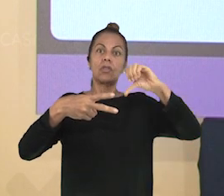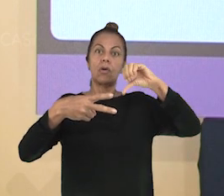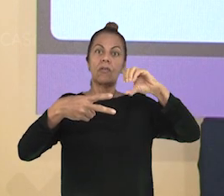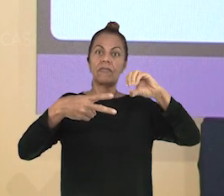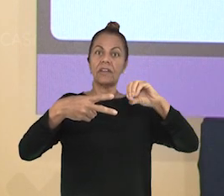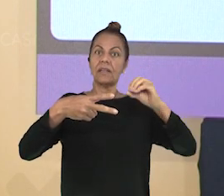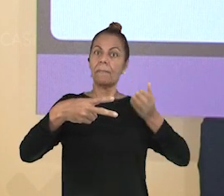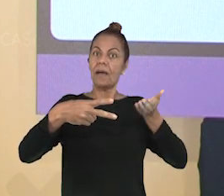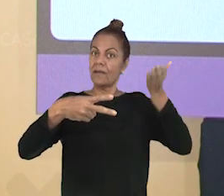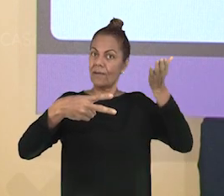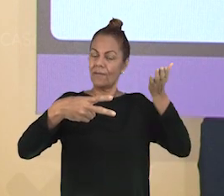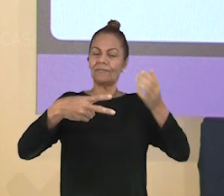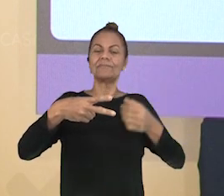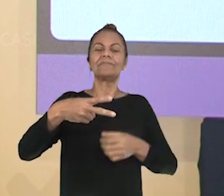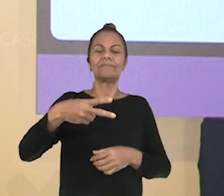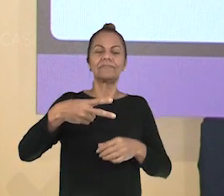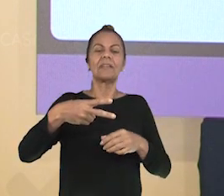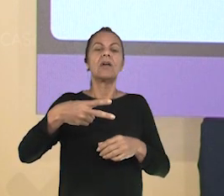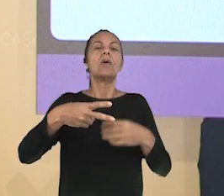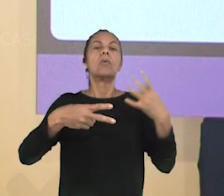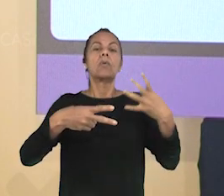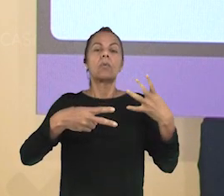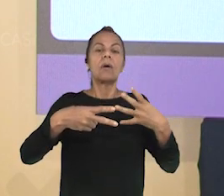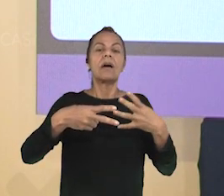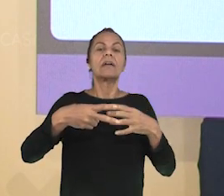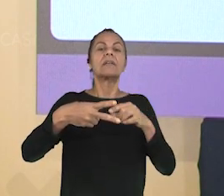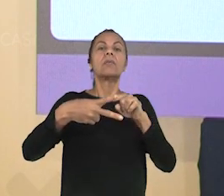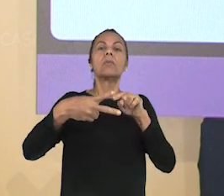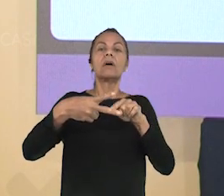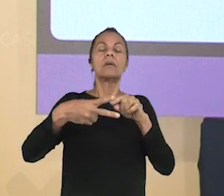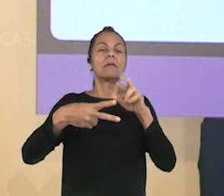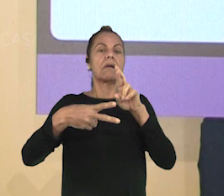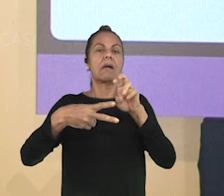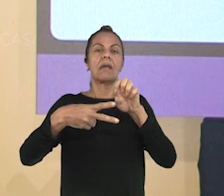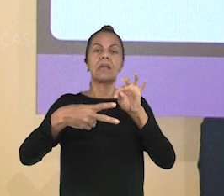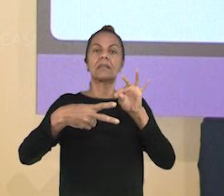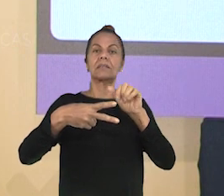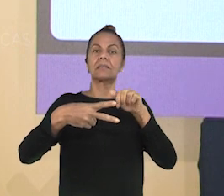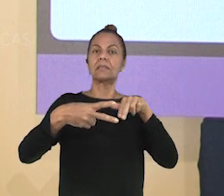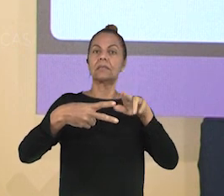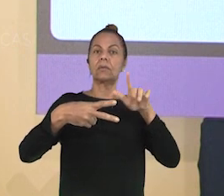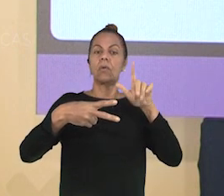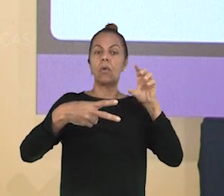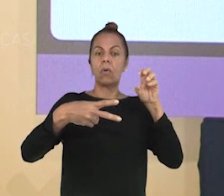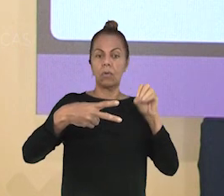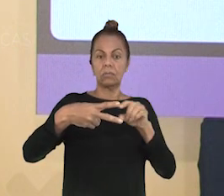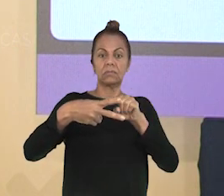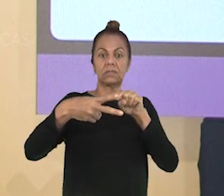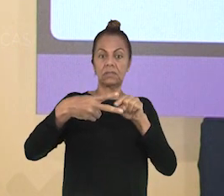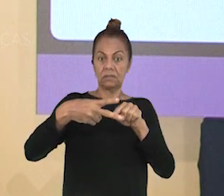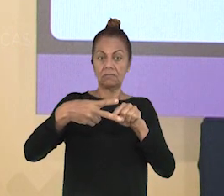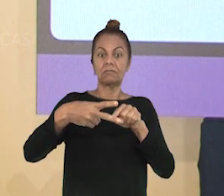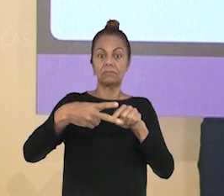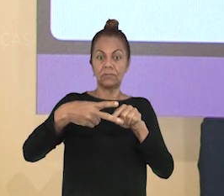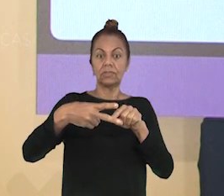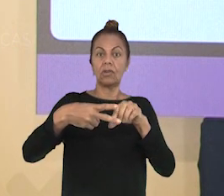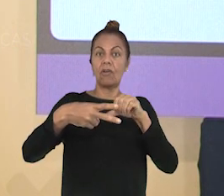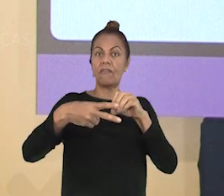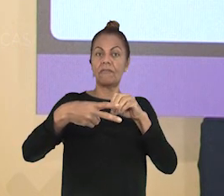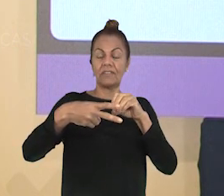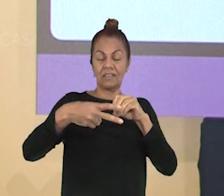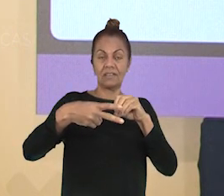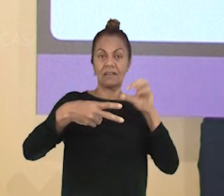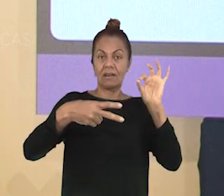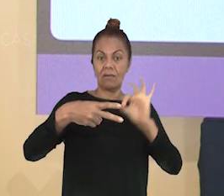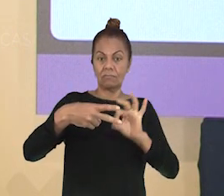ângulo obtuso que é maior que 90 graus. O quarto também é um triângulo retângulo, já que ele